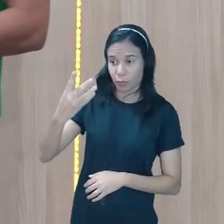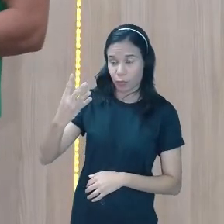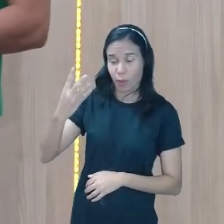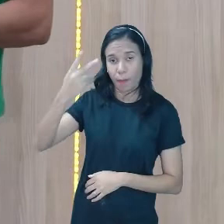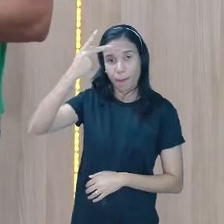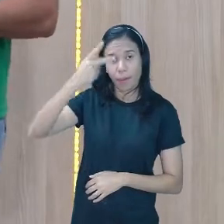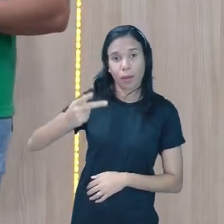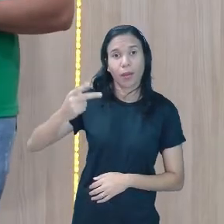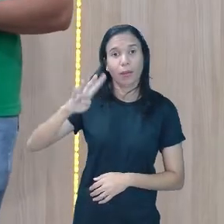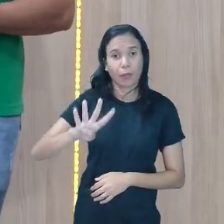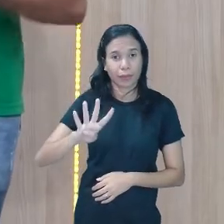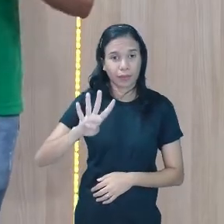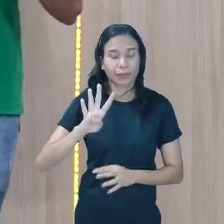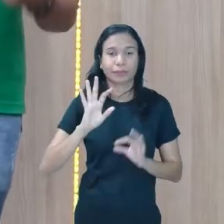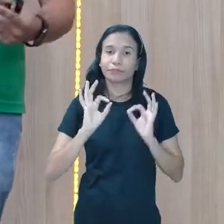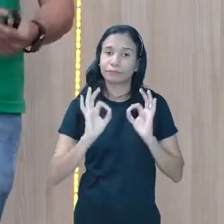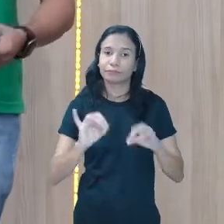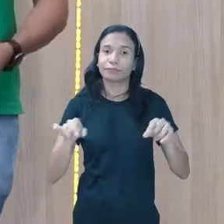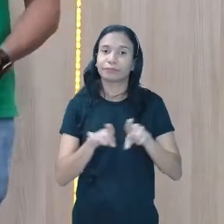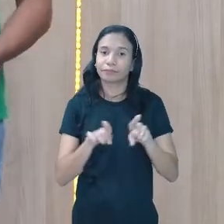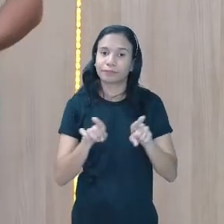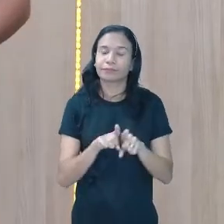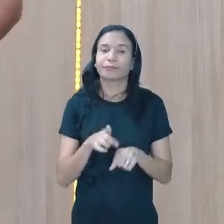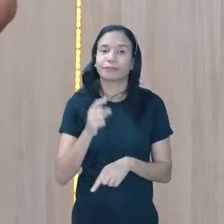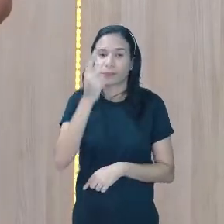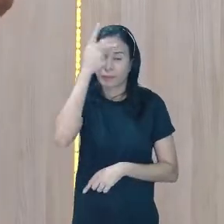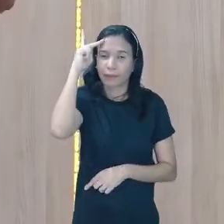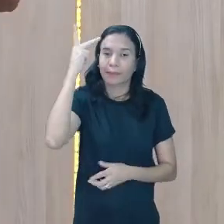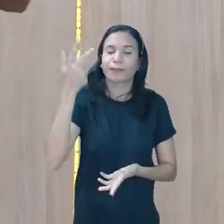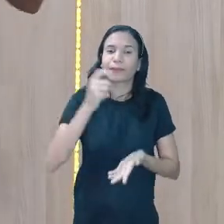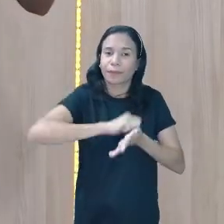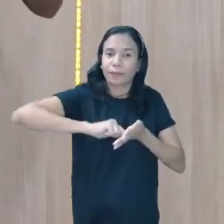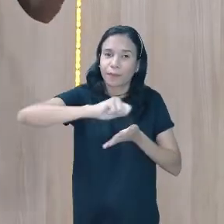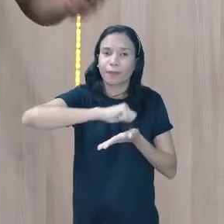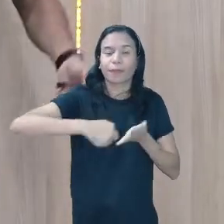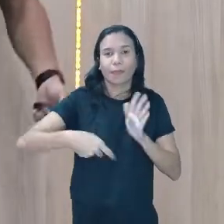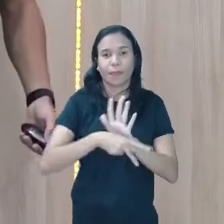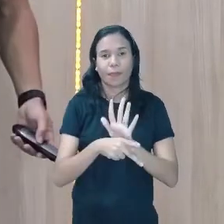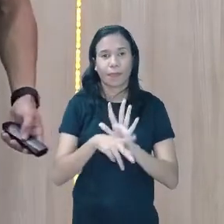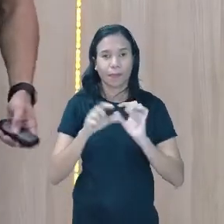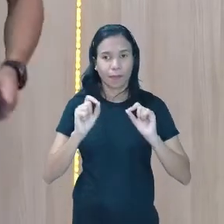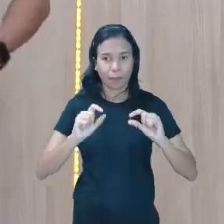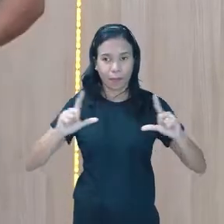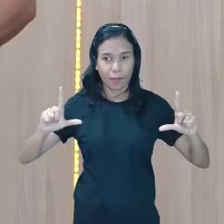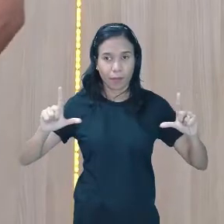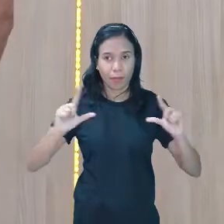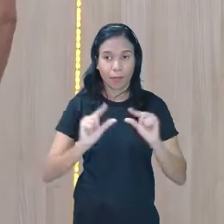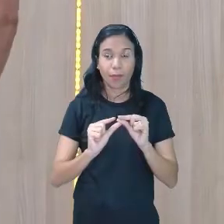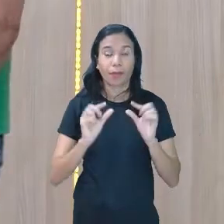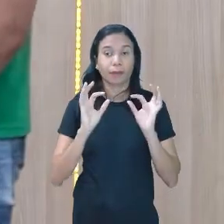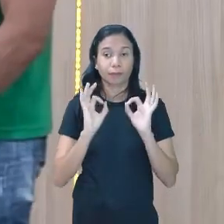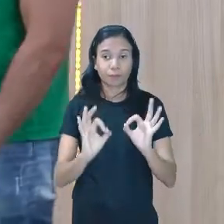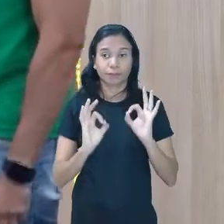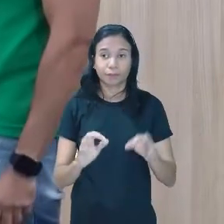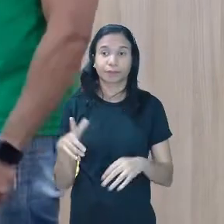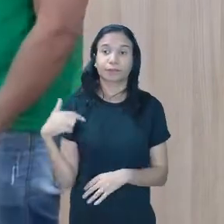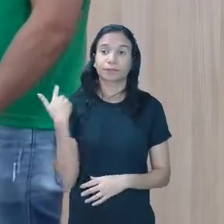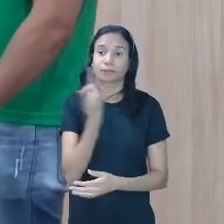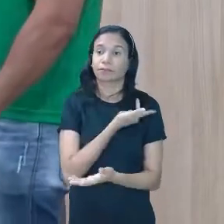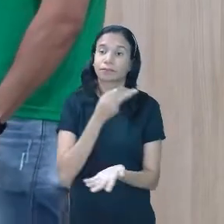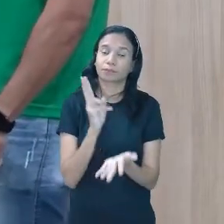está para 4. Outra forma de você escrever também essa proporção, tá bom? Vamos continuando